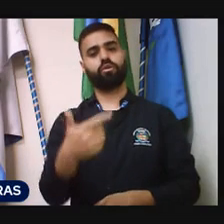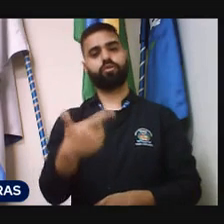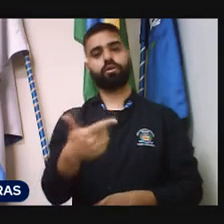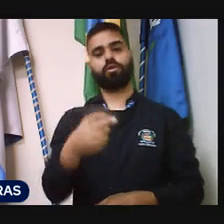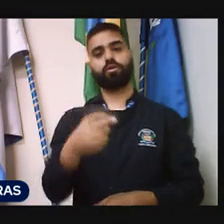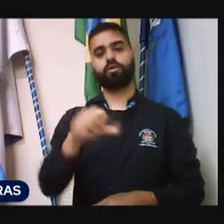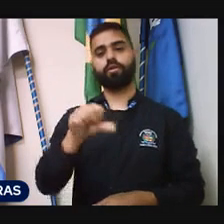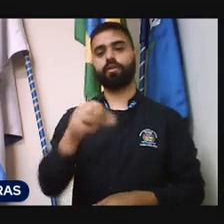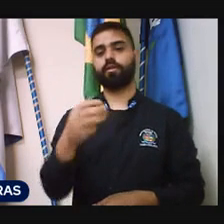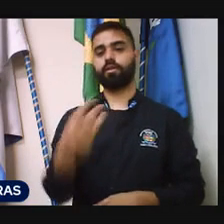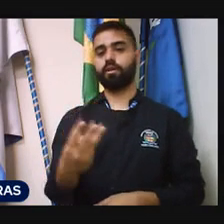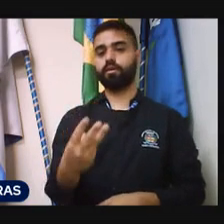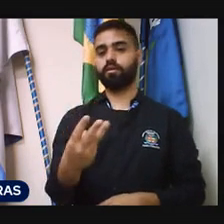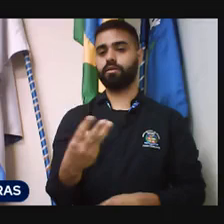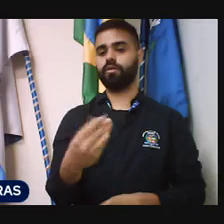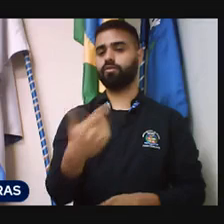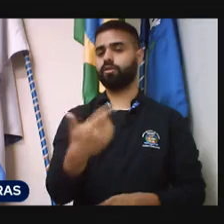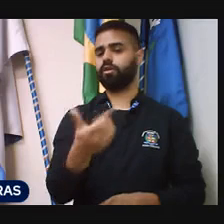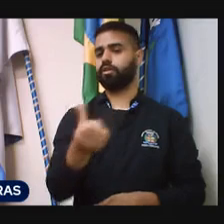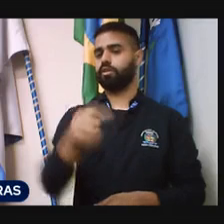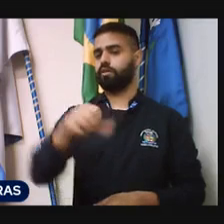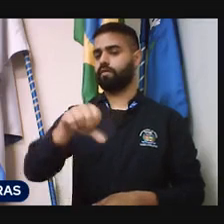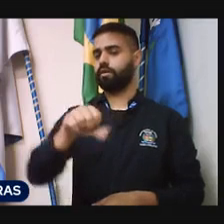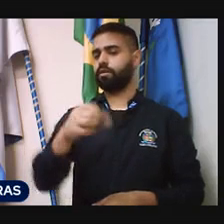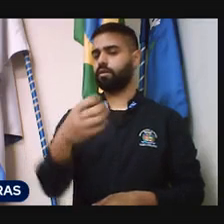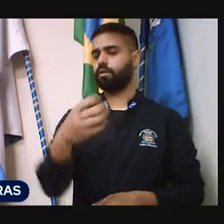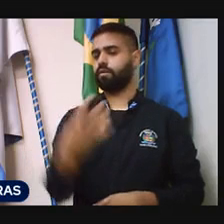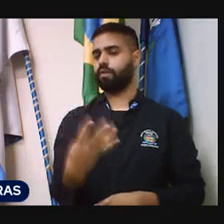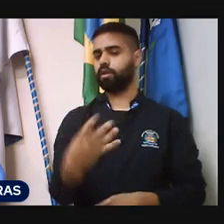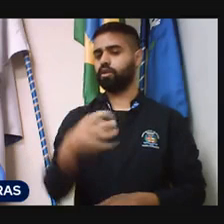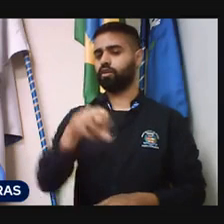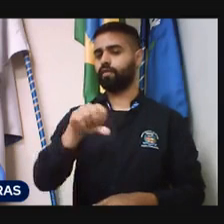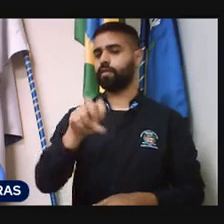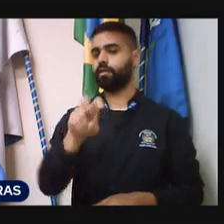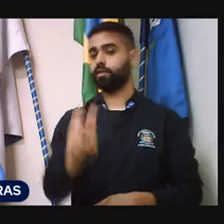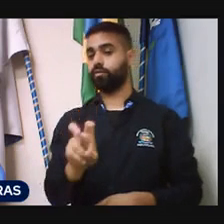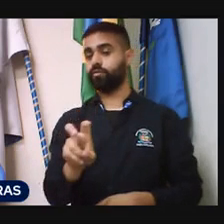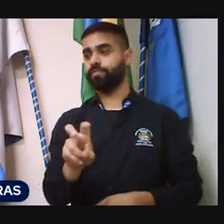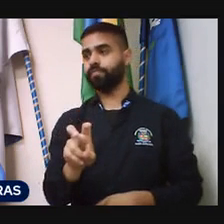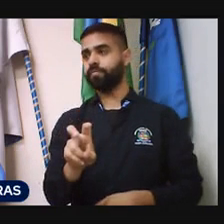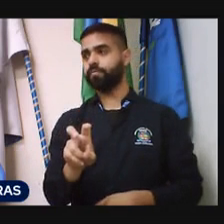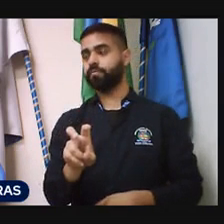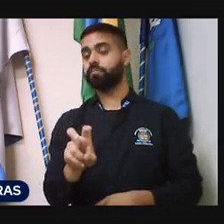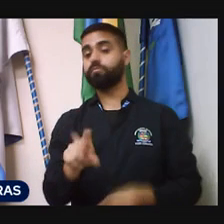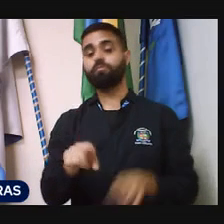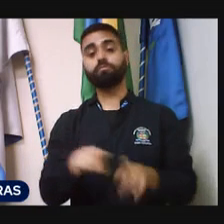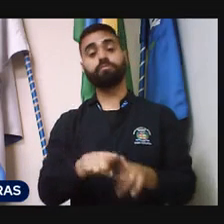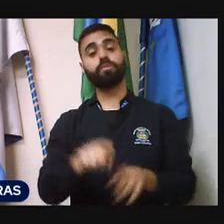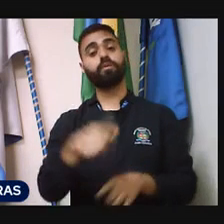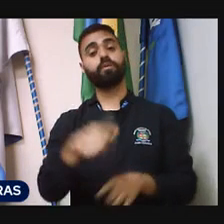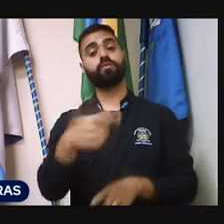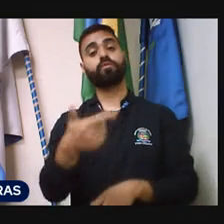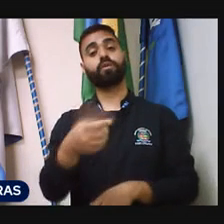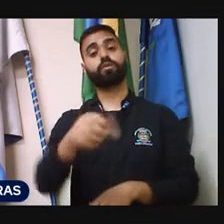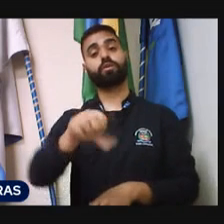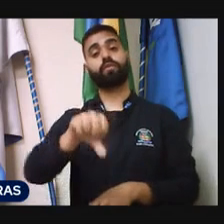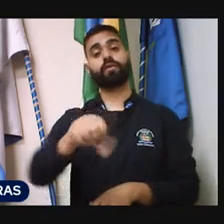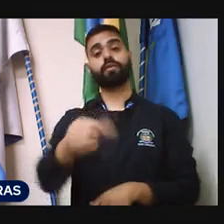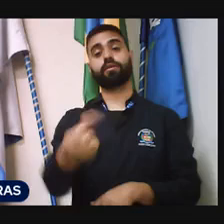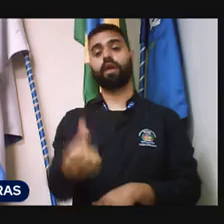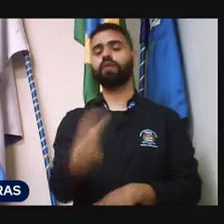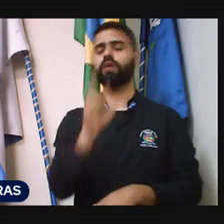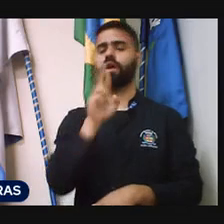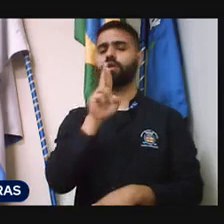293 294 295 e 296